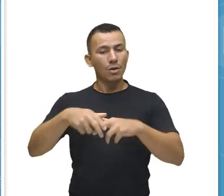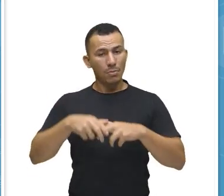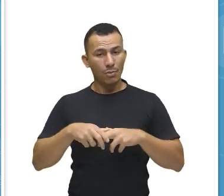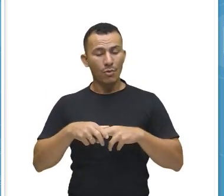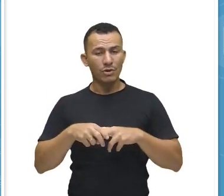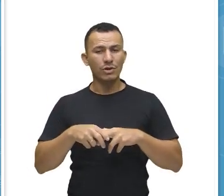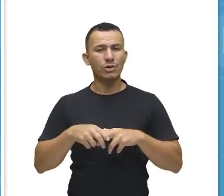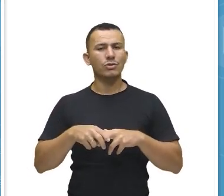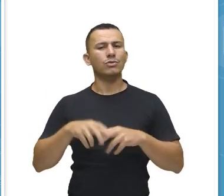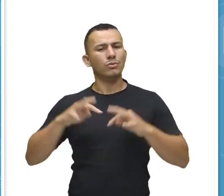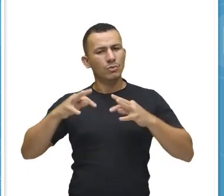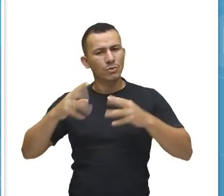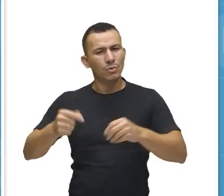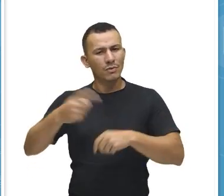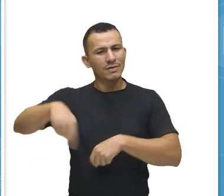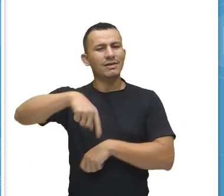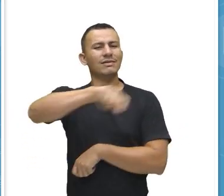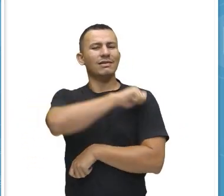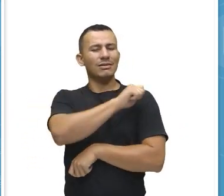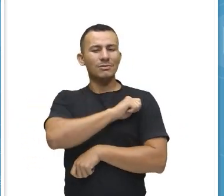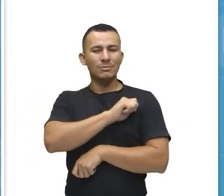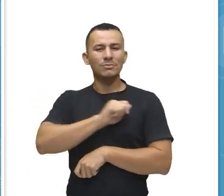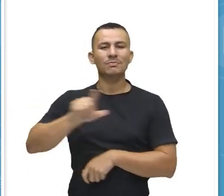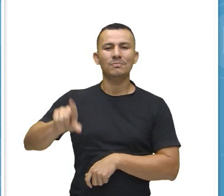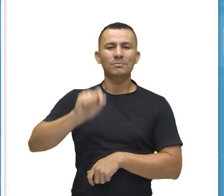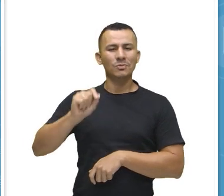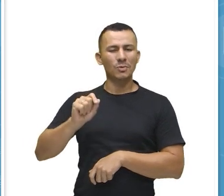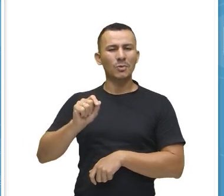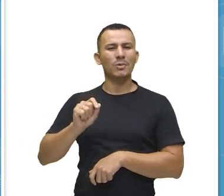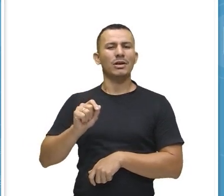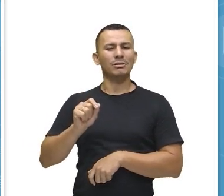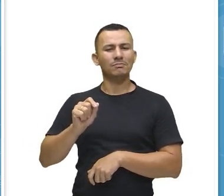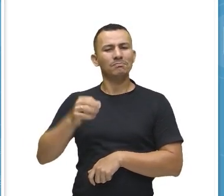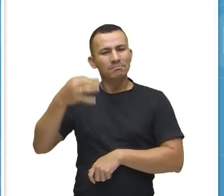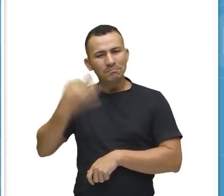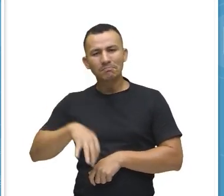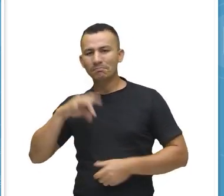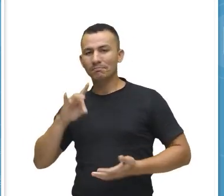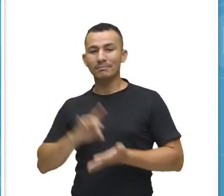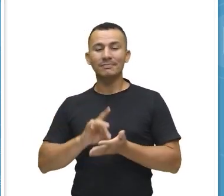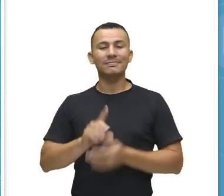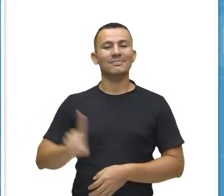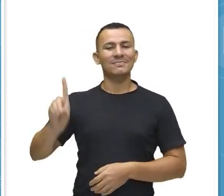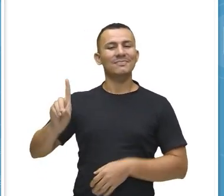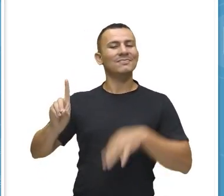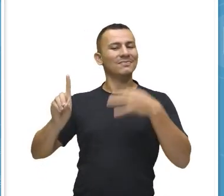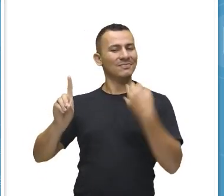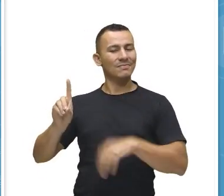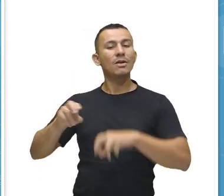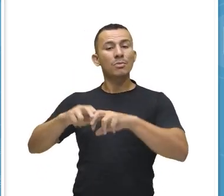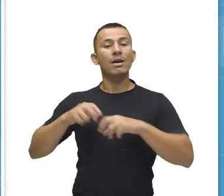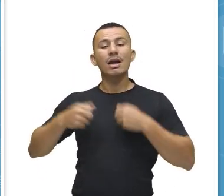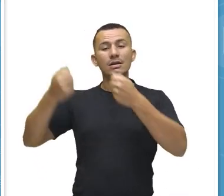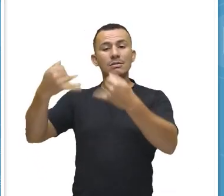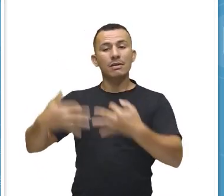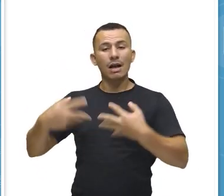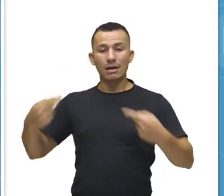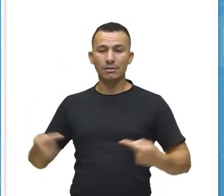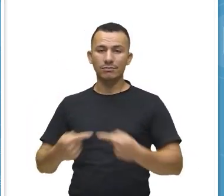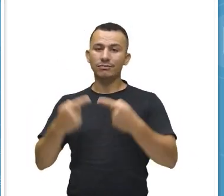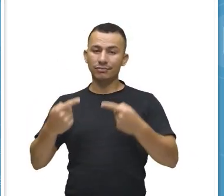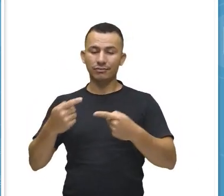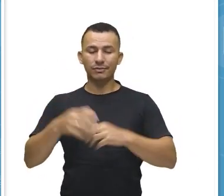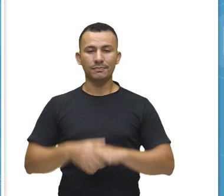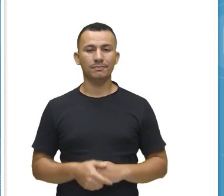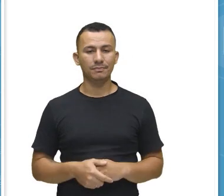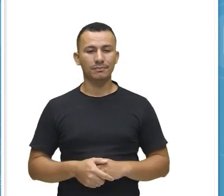ali com muita certeza, né, sem medo de ser feliz, assinalou a letra D. Até porque